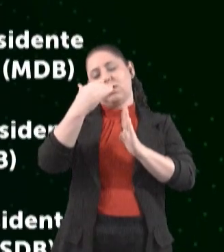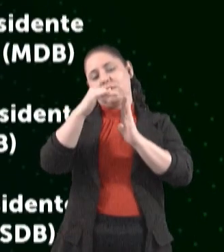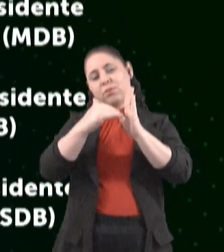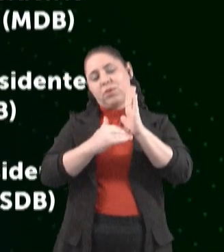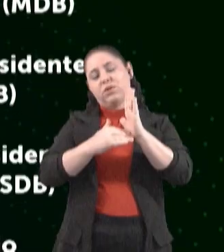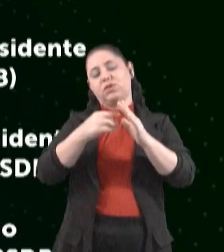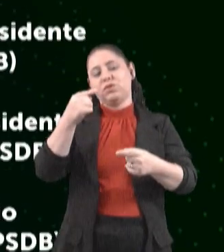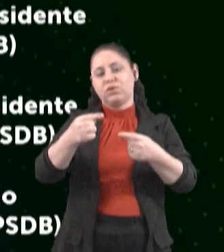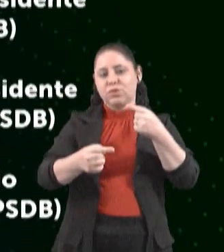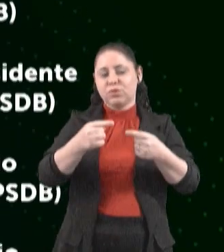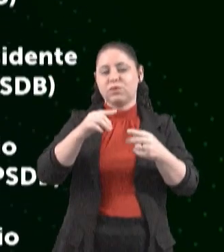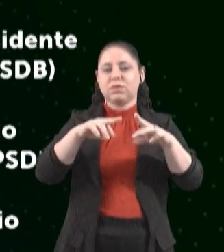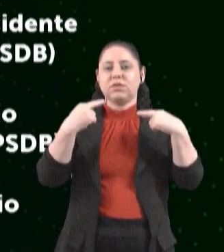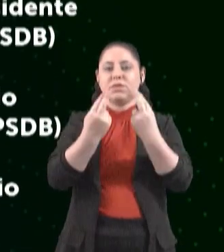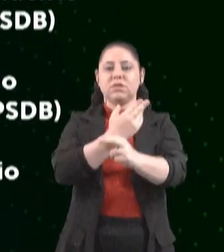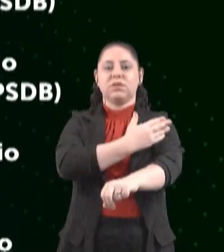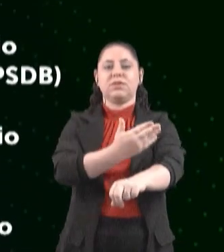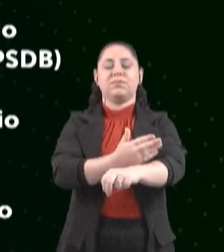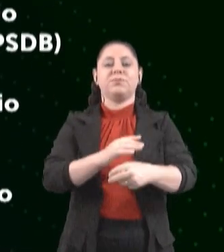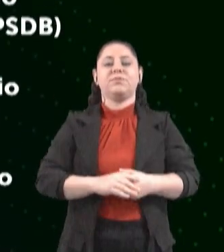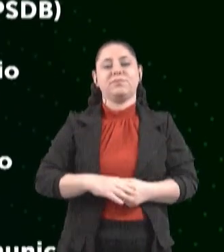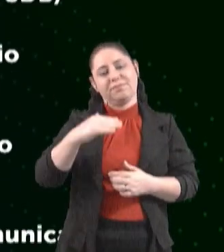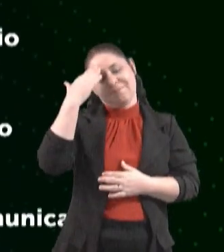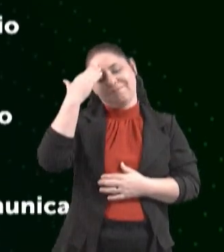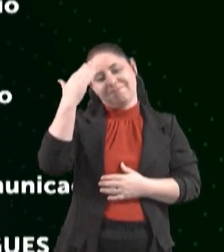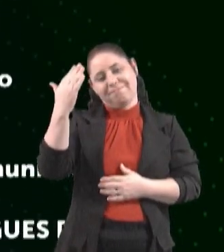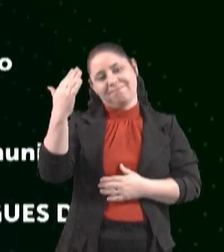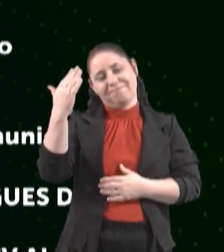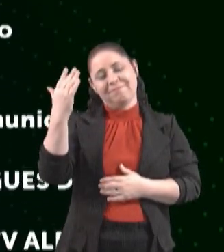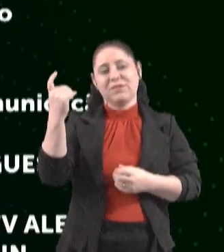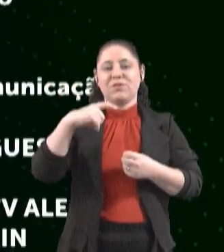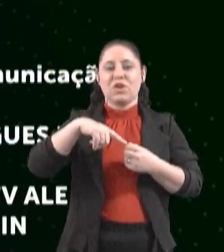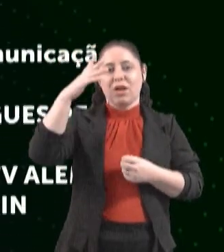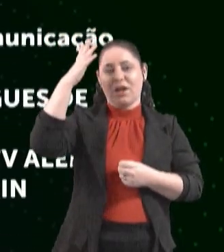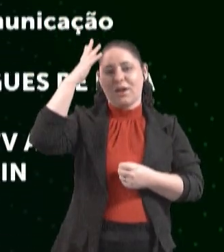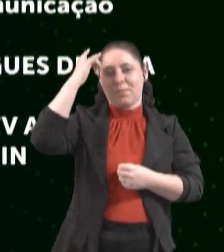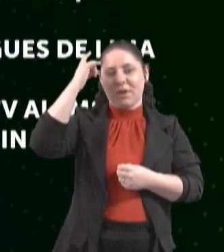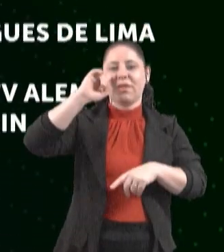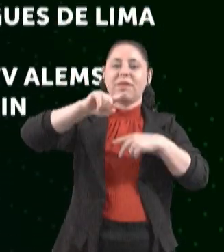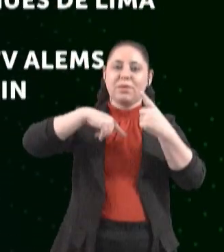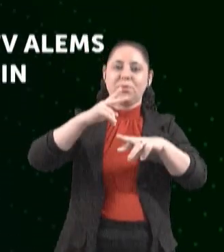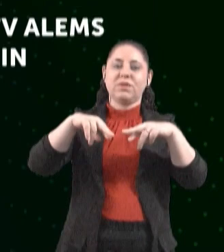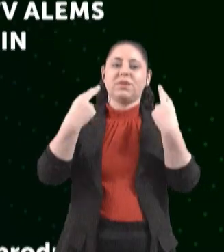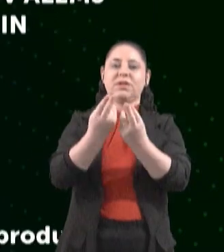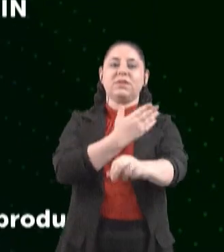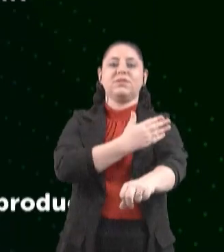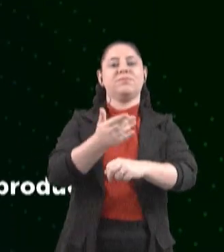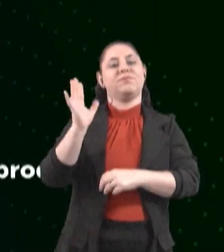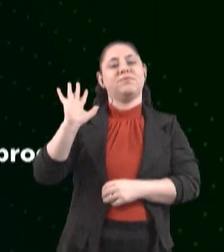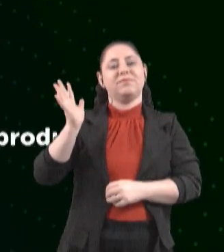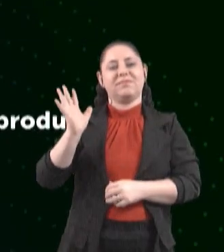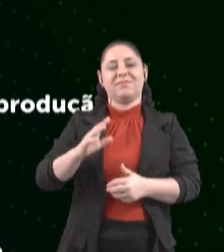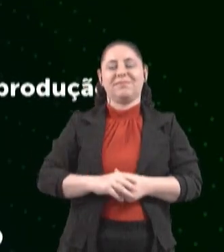devem pautar a sessão plenária. Mais uma vez, obrigado. A gente volta amanhã, logo após a sessão.